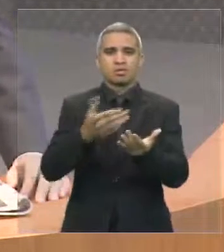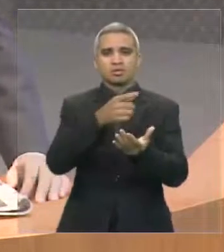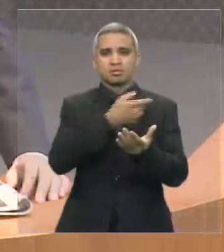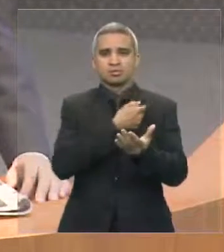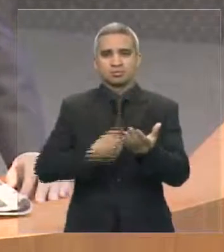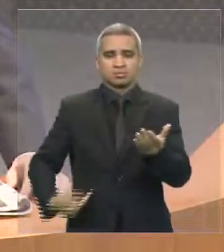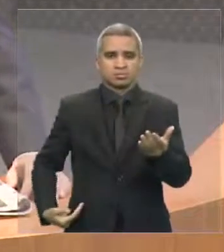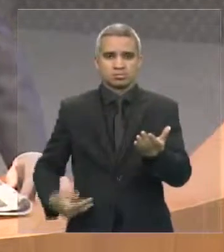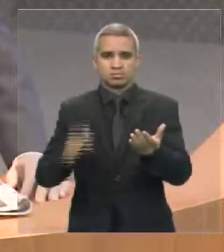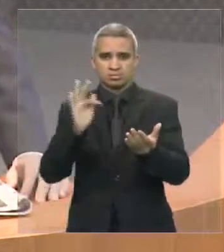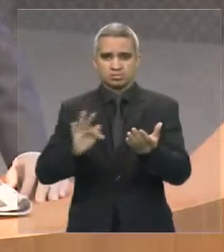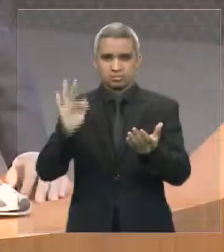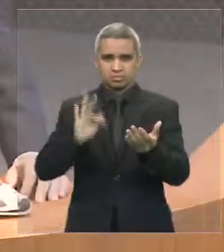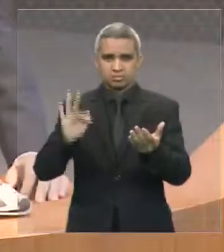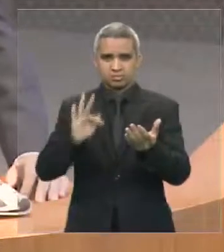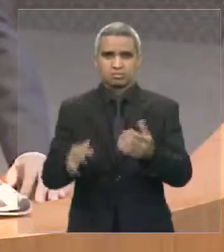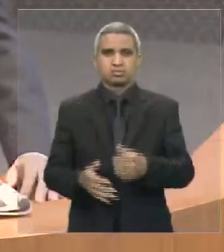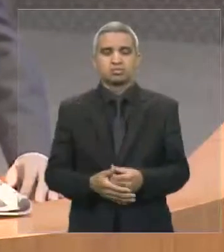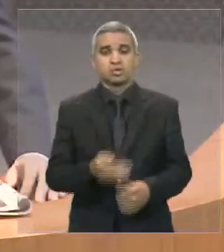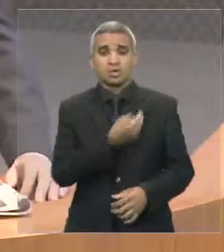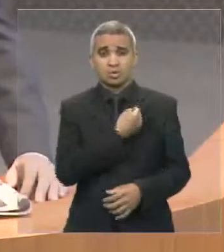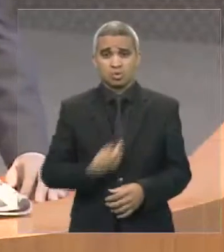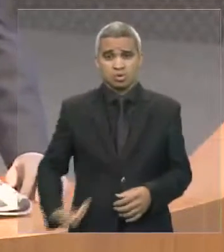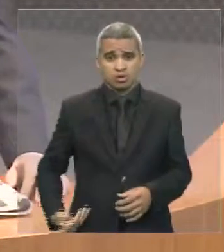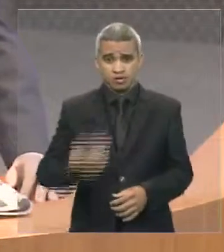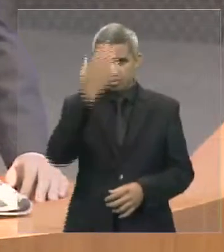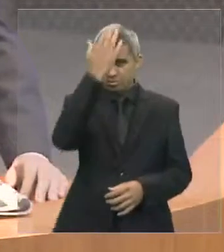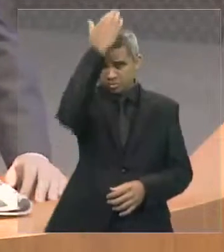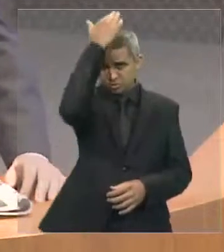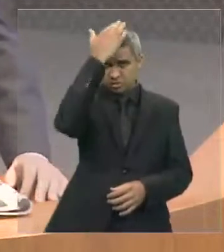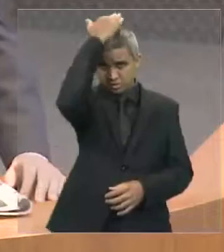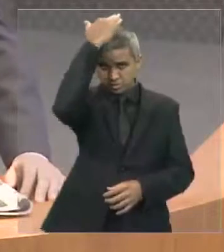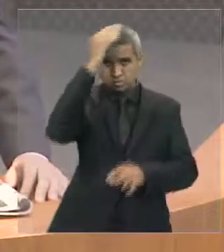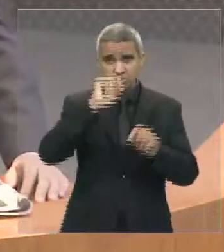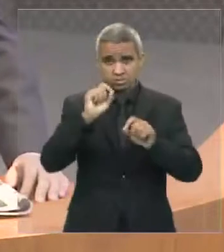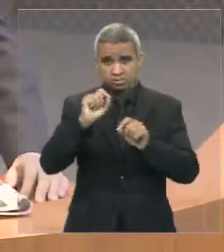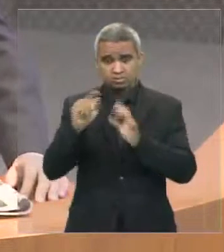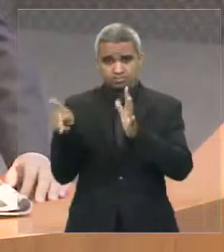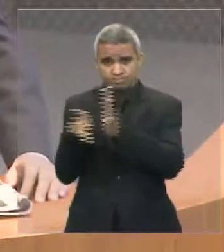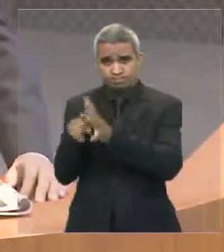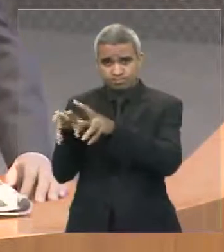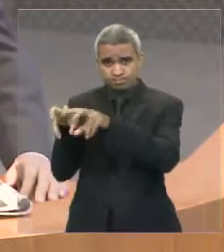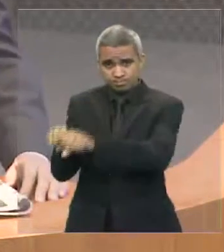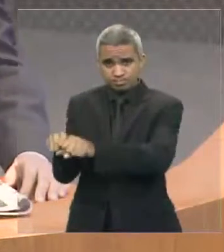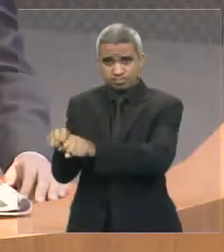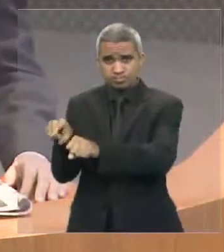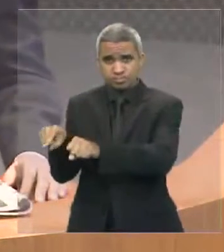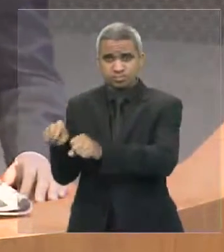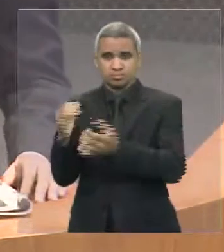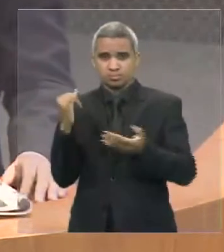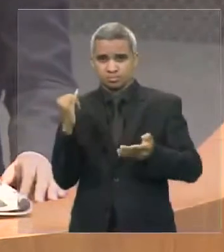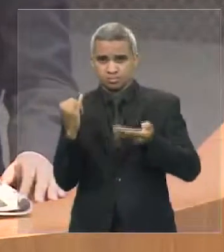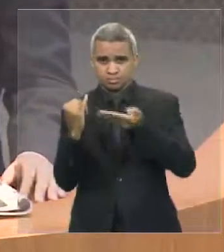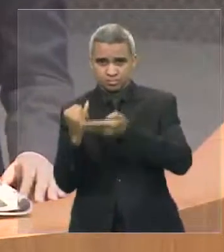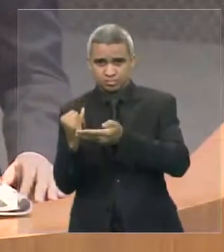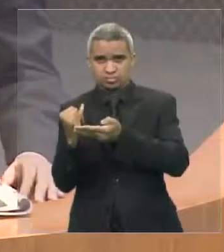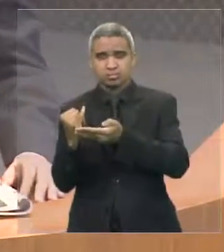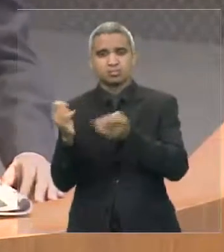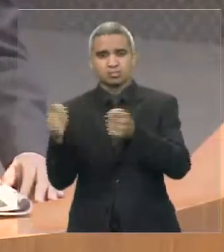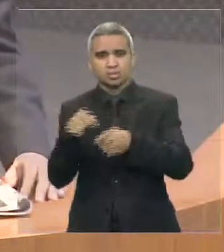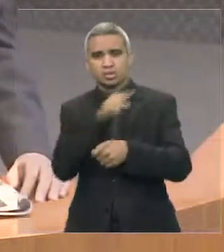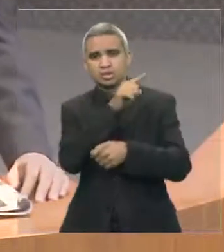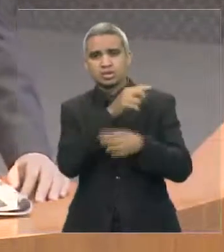Temer que tome o Porto do Itaqui do governo do Maranhão, do estado do Maranhão, né, e assuma o controle do Porto do